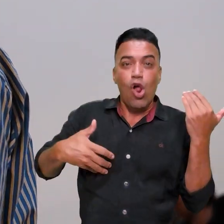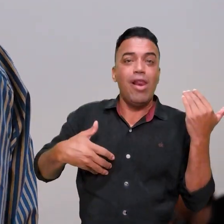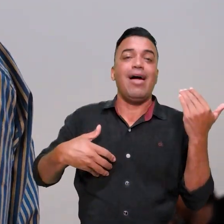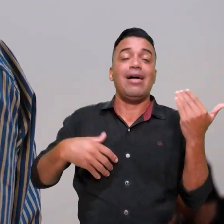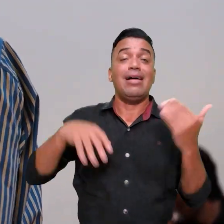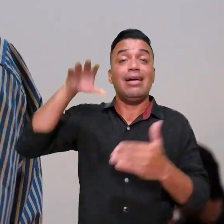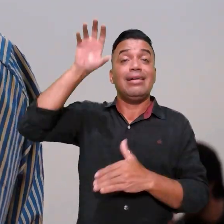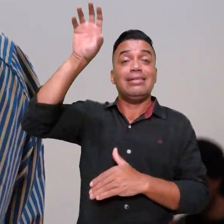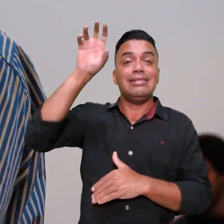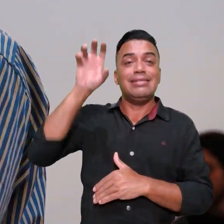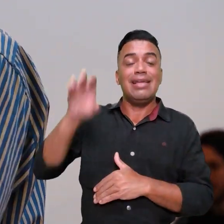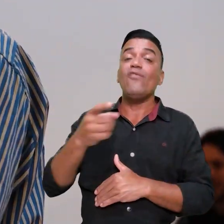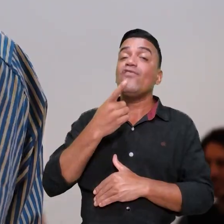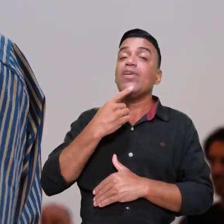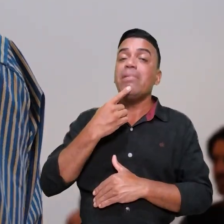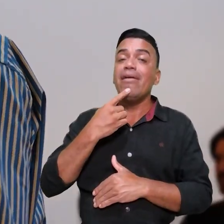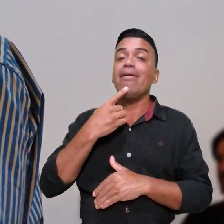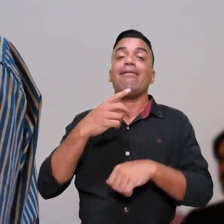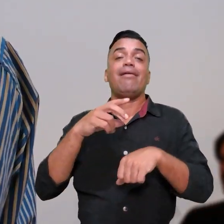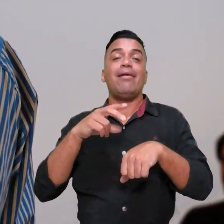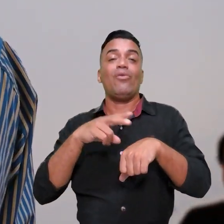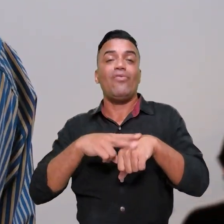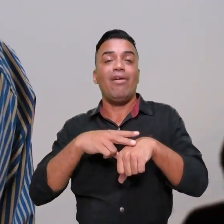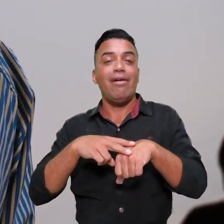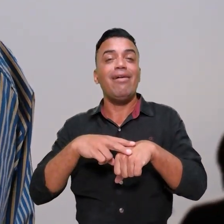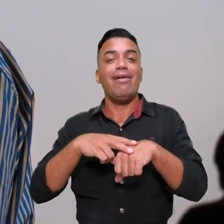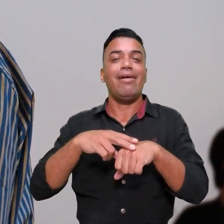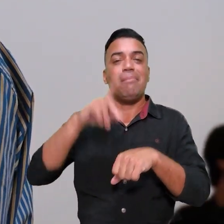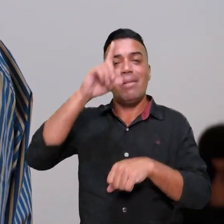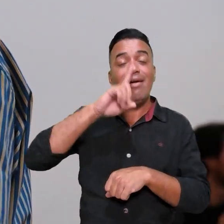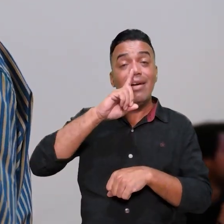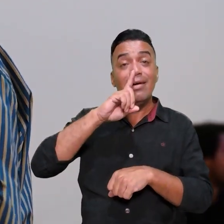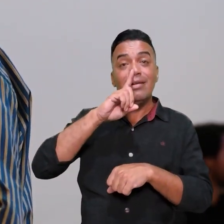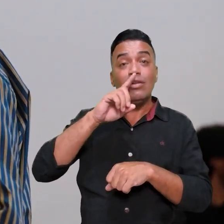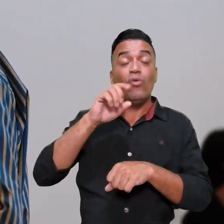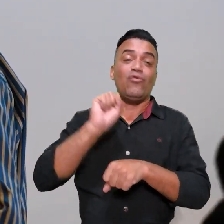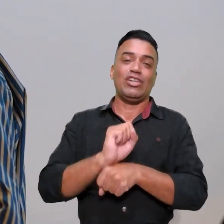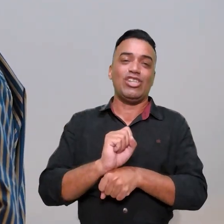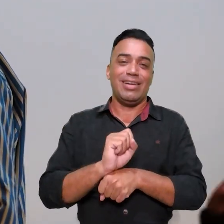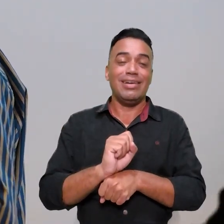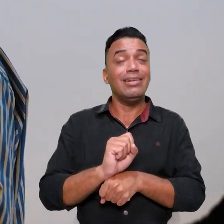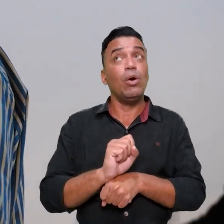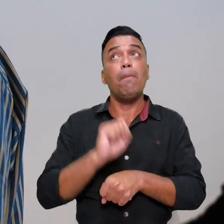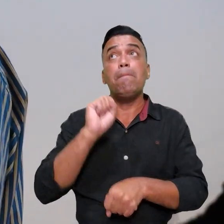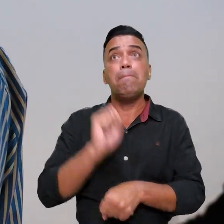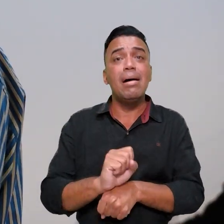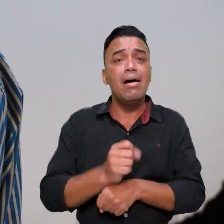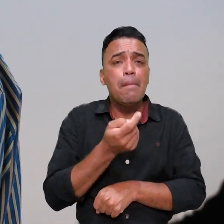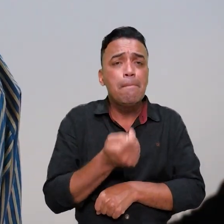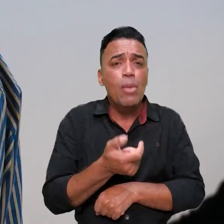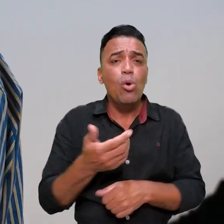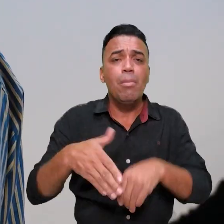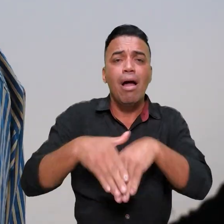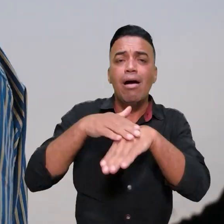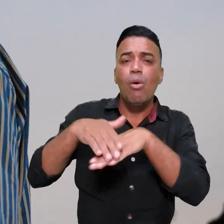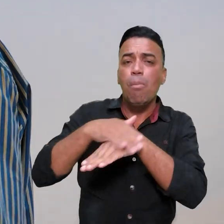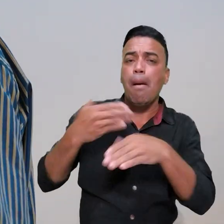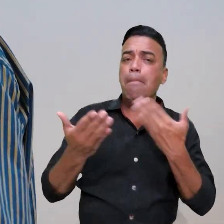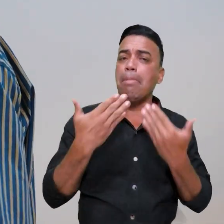sinal. Assim, é a pressa, é a alma dos nossos negócios, e param um pouco para